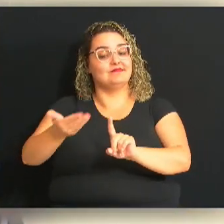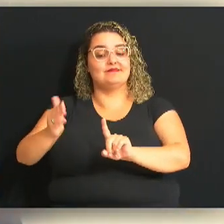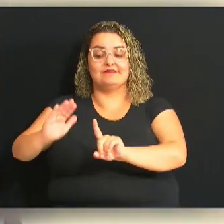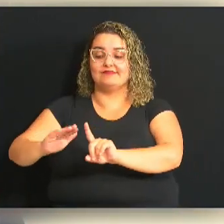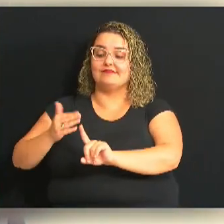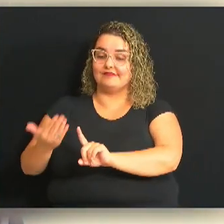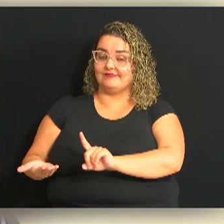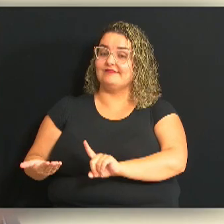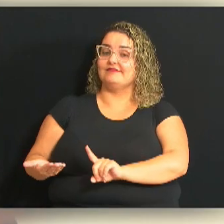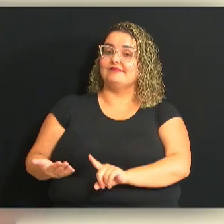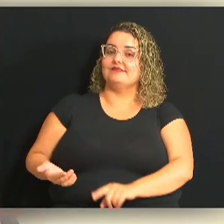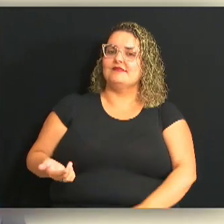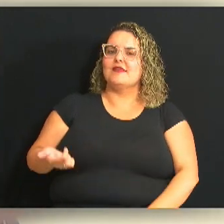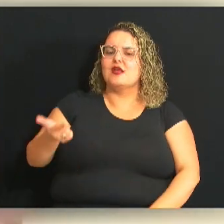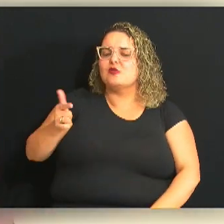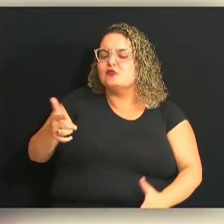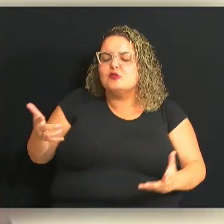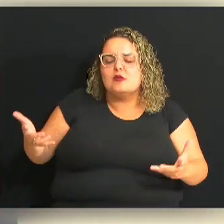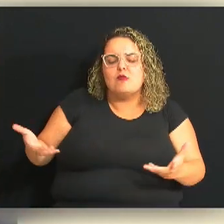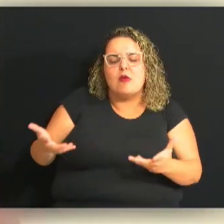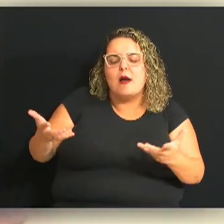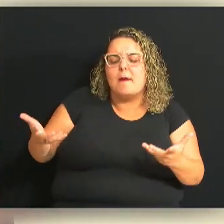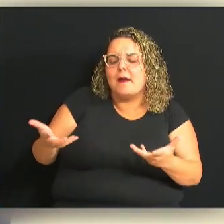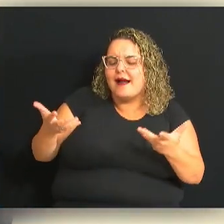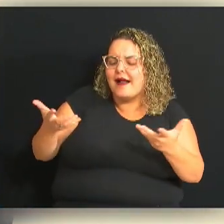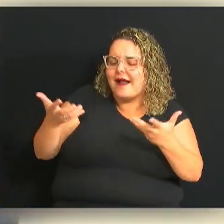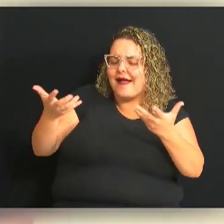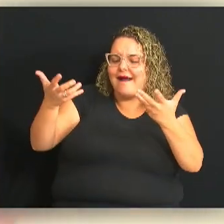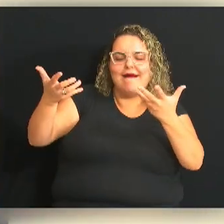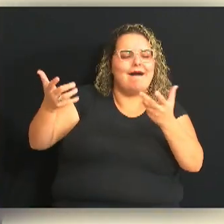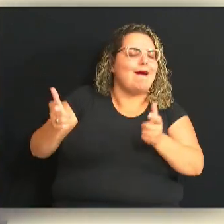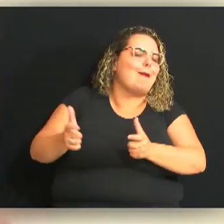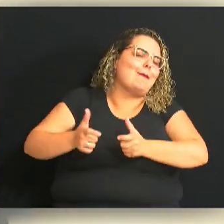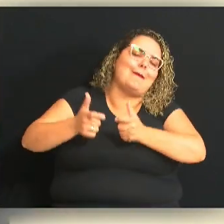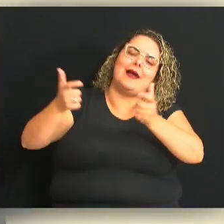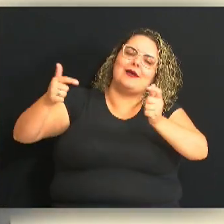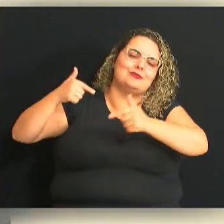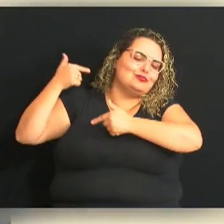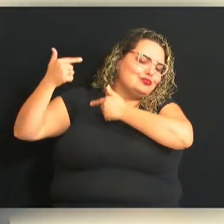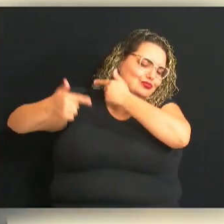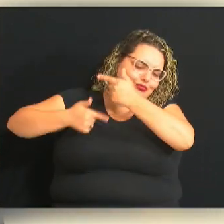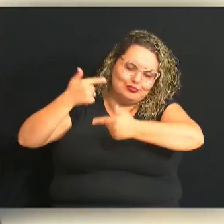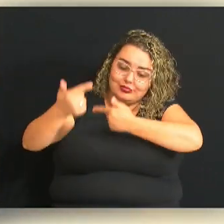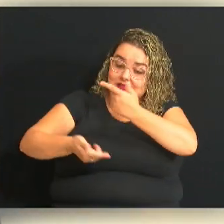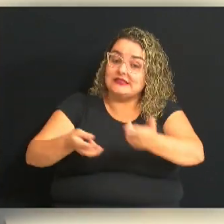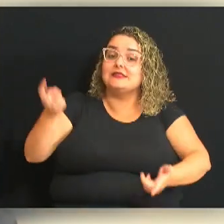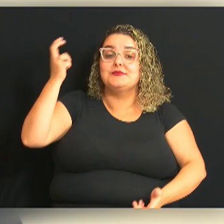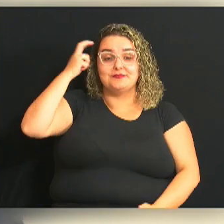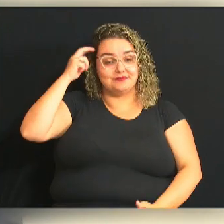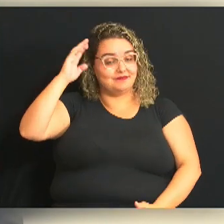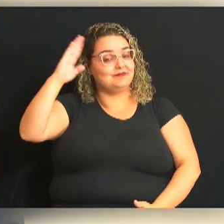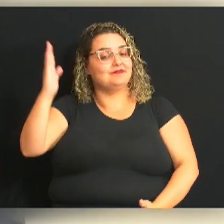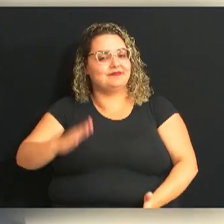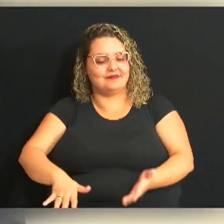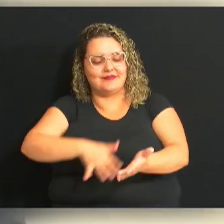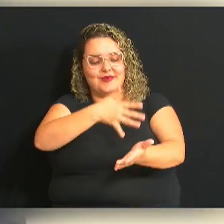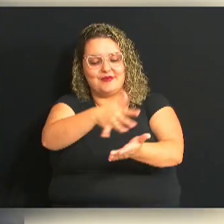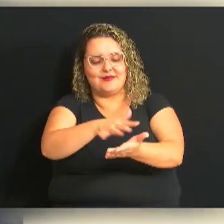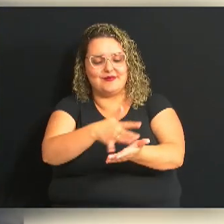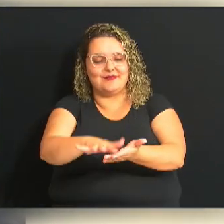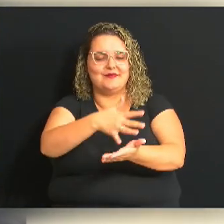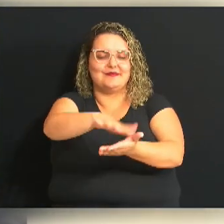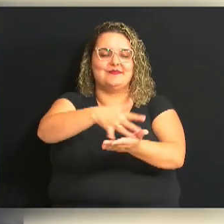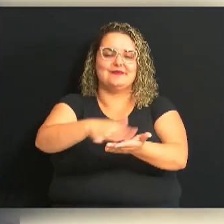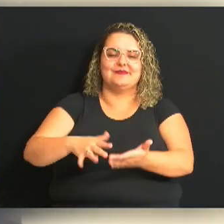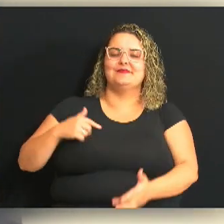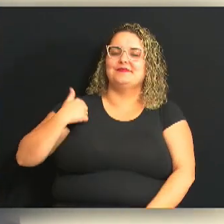que mantêm viva essa que é a maior tradição da cultura brasileira, que é o samba na nossa cidade.